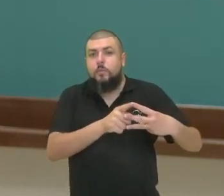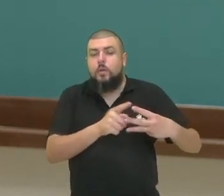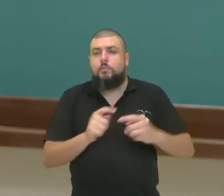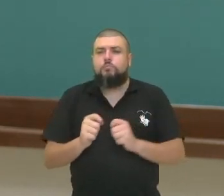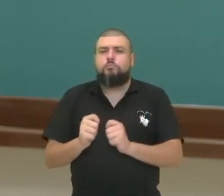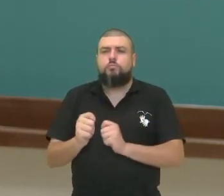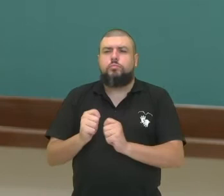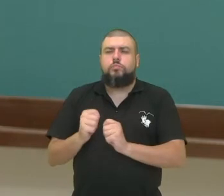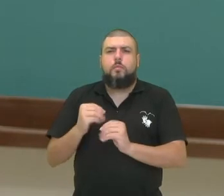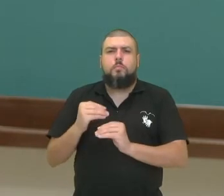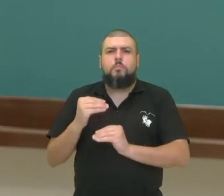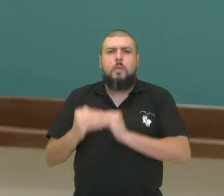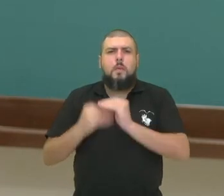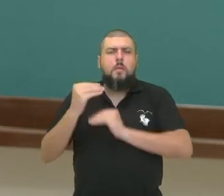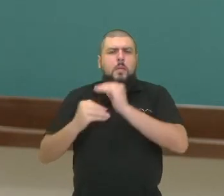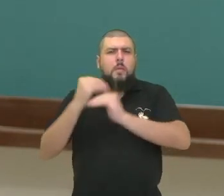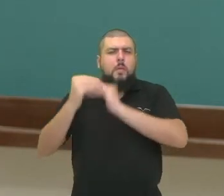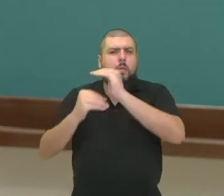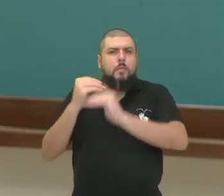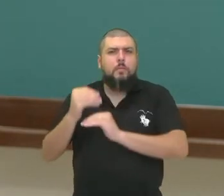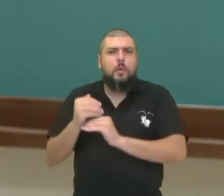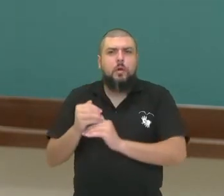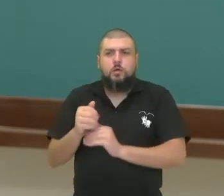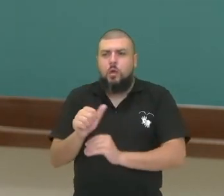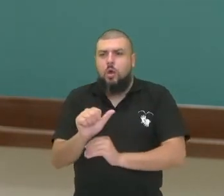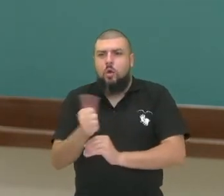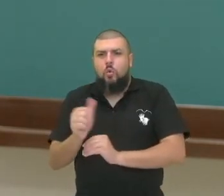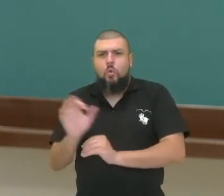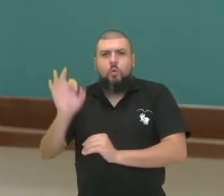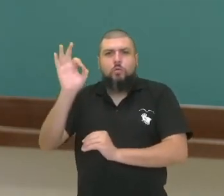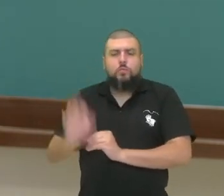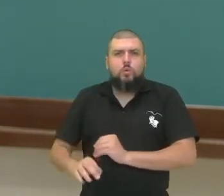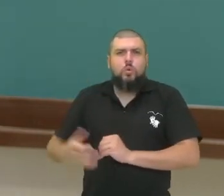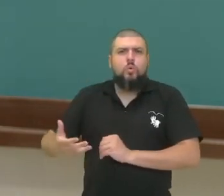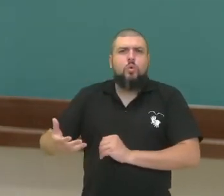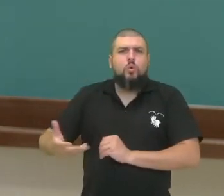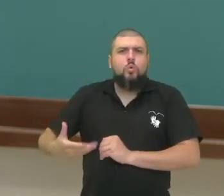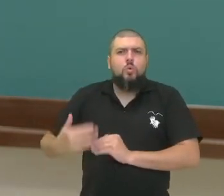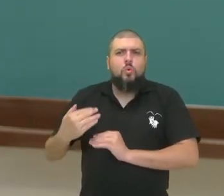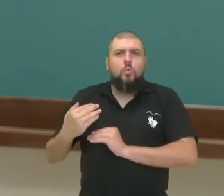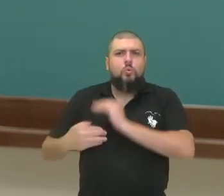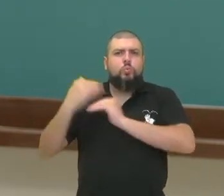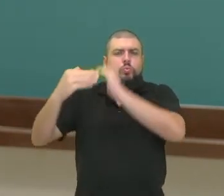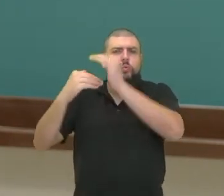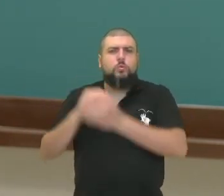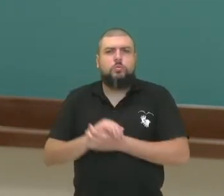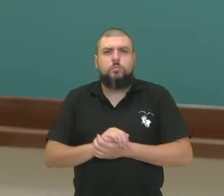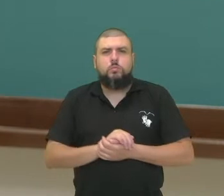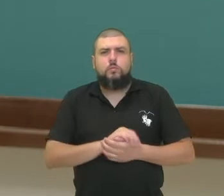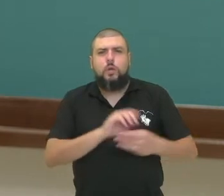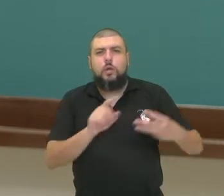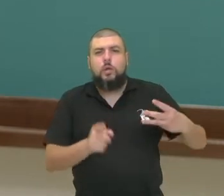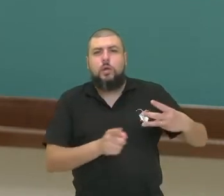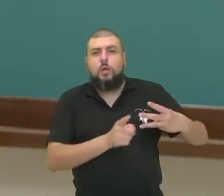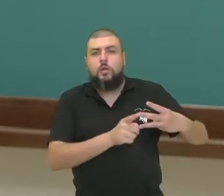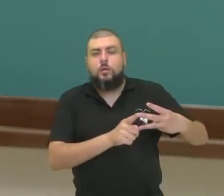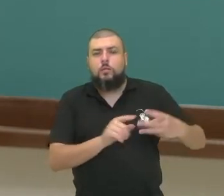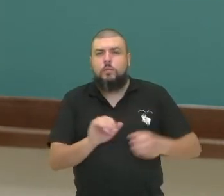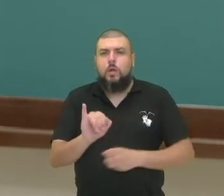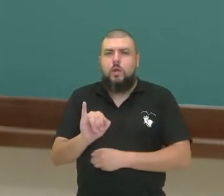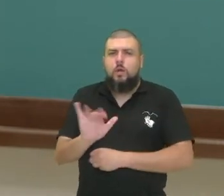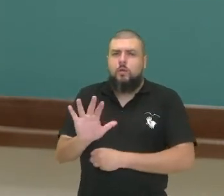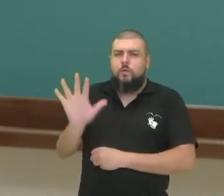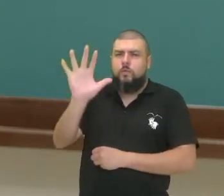uma taxa média de 11% ao ano, uma taxa bastante elevada. Índices de inflação relativamente